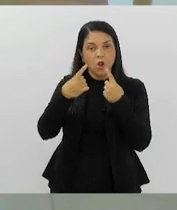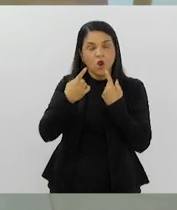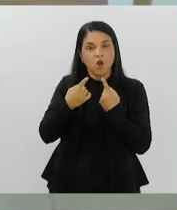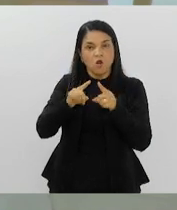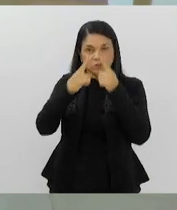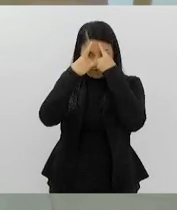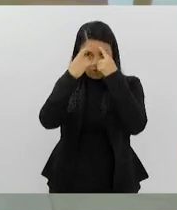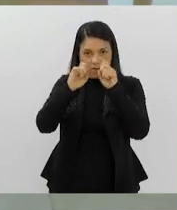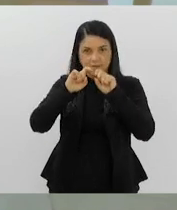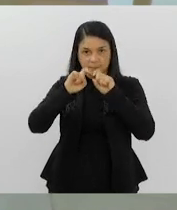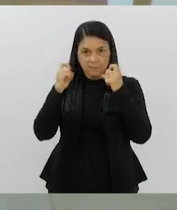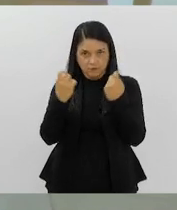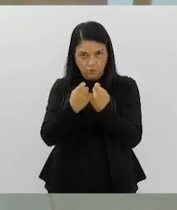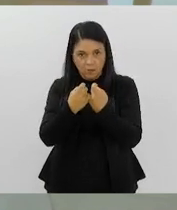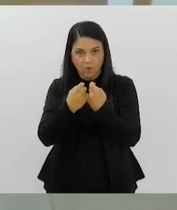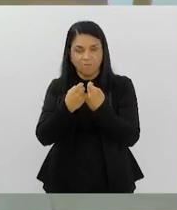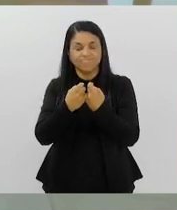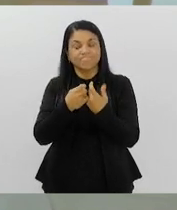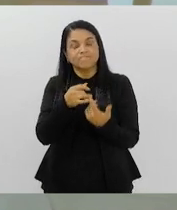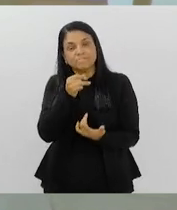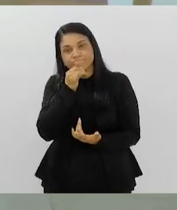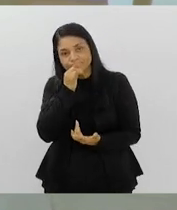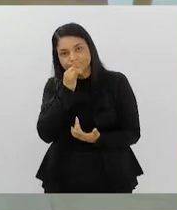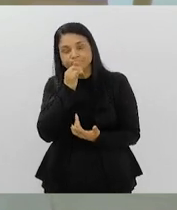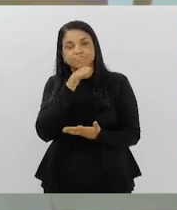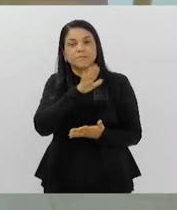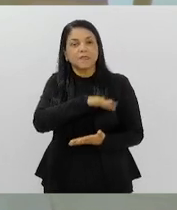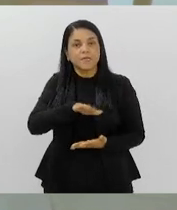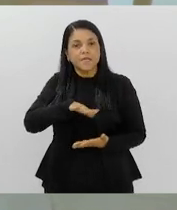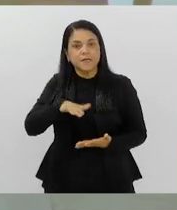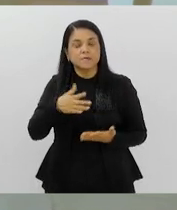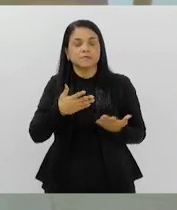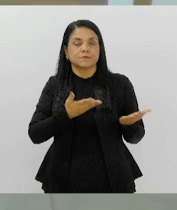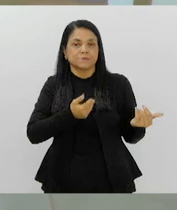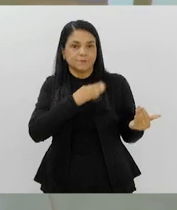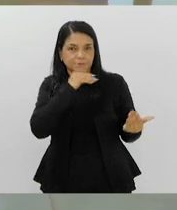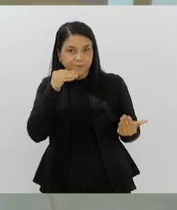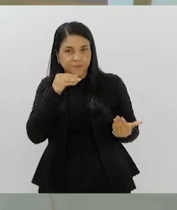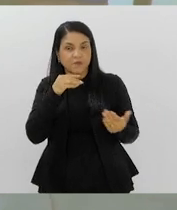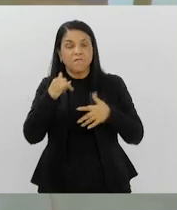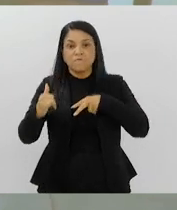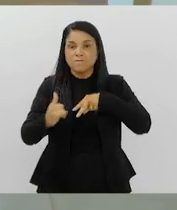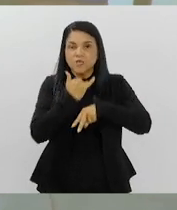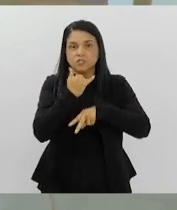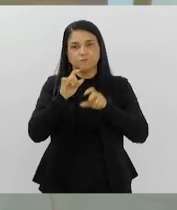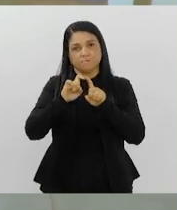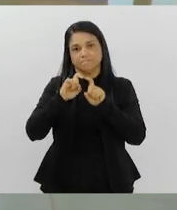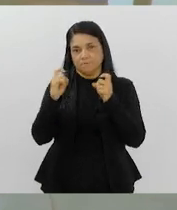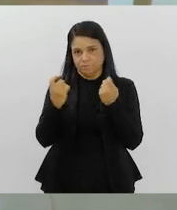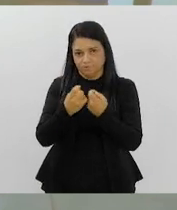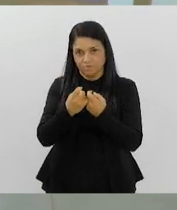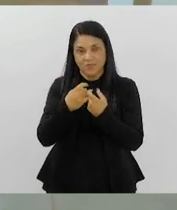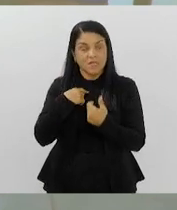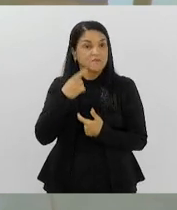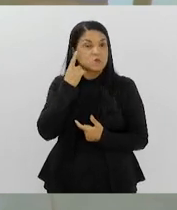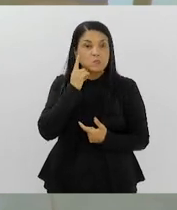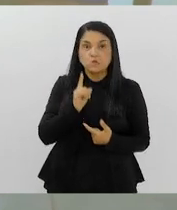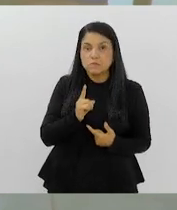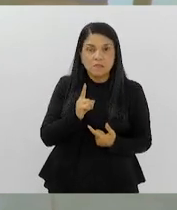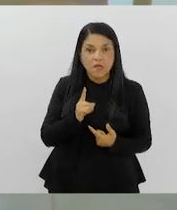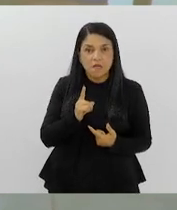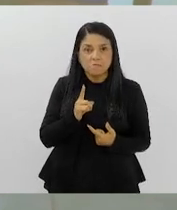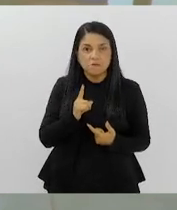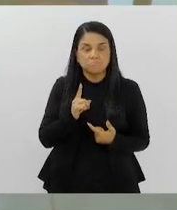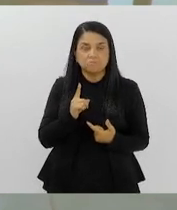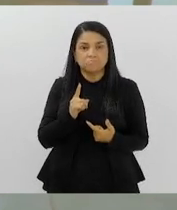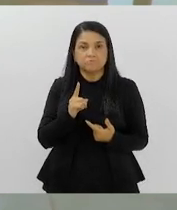sexual. Infelizmente, as nossas crianças, os nossos adolescentes, eles têm sido vítimas desse ato e muitas vezes eles nem sabem que estão